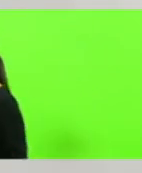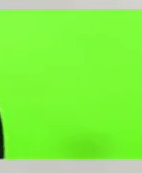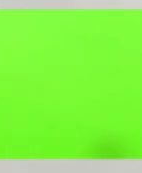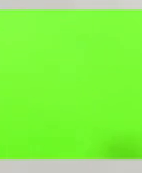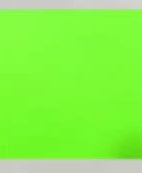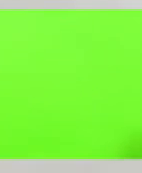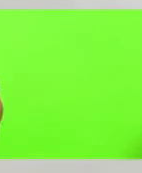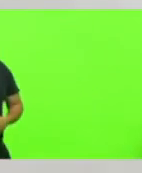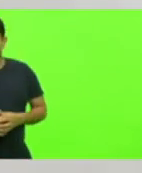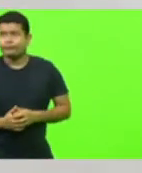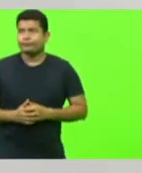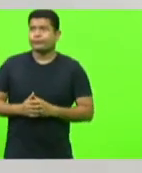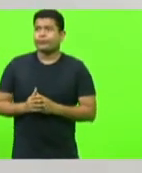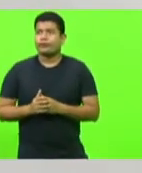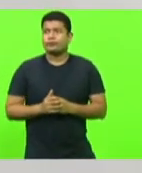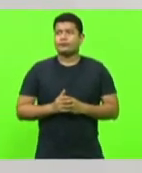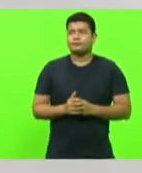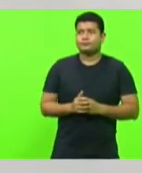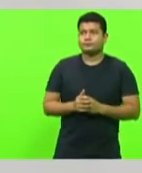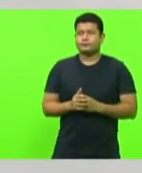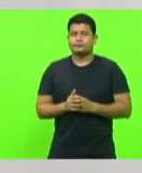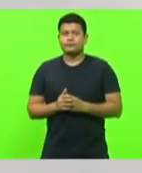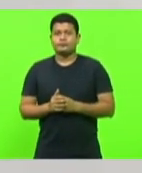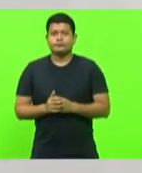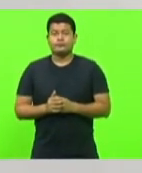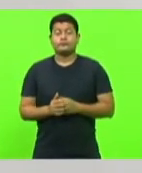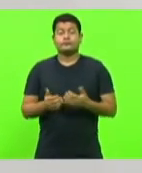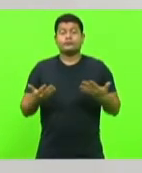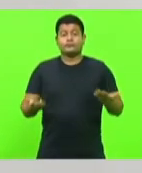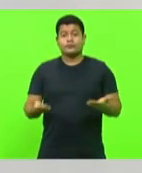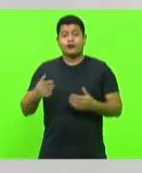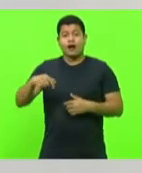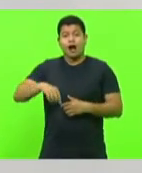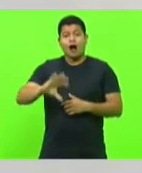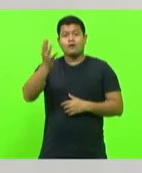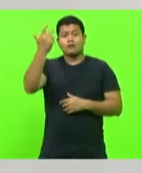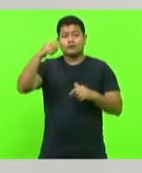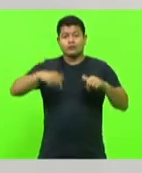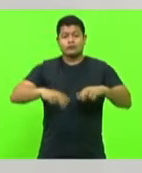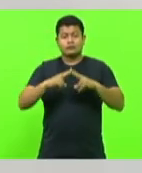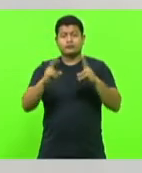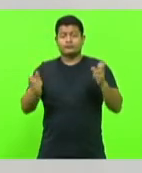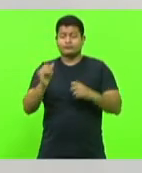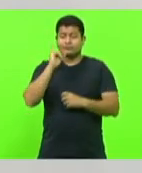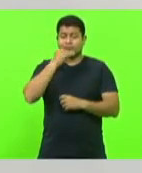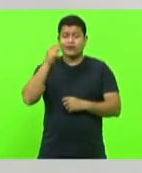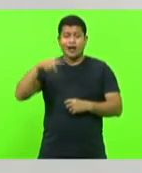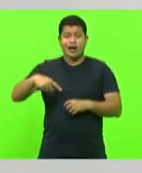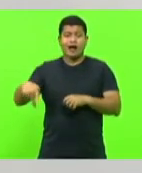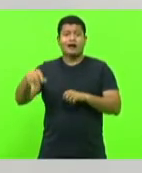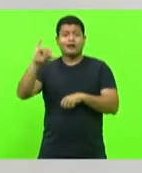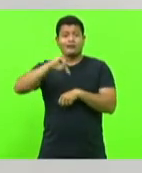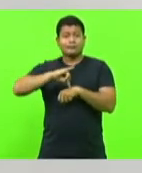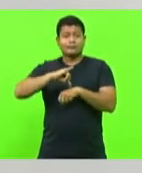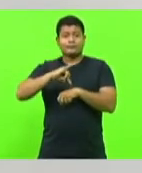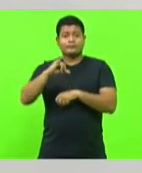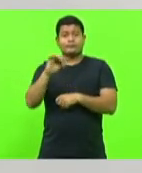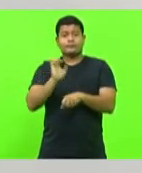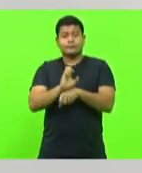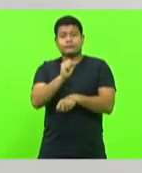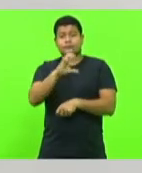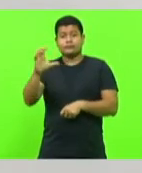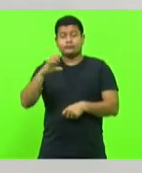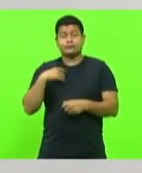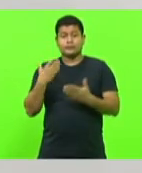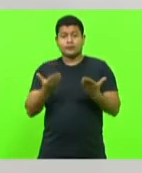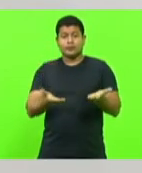piores. Então, o que acontece aqui em Florianópolis, infelizmente, na capital do Estado, que foi, inclusive, a cidade que ficou mais